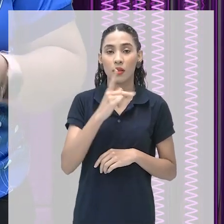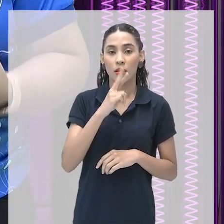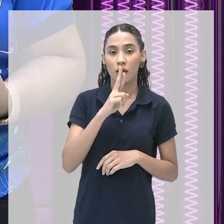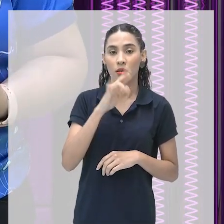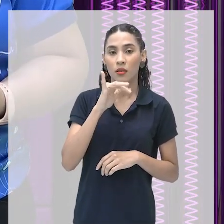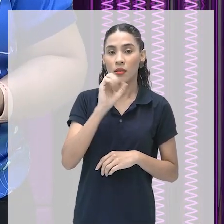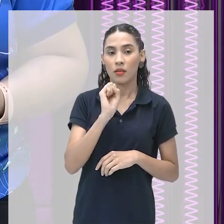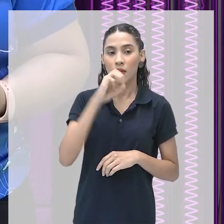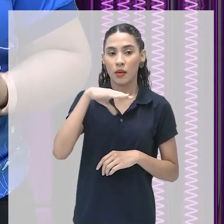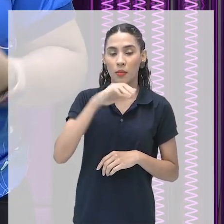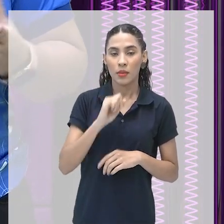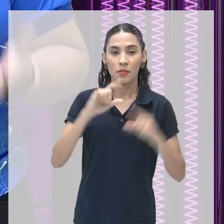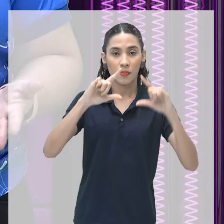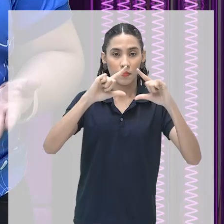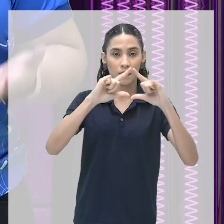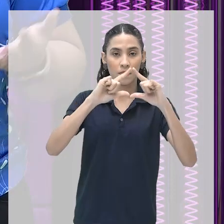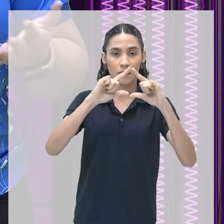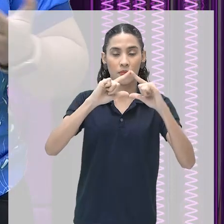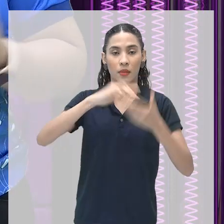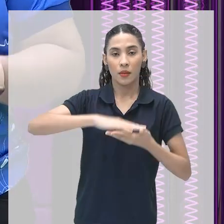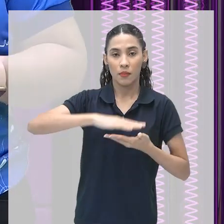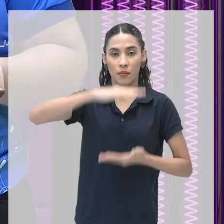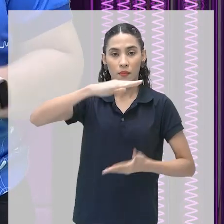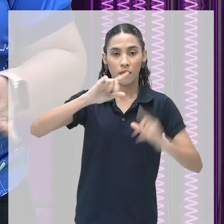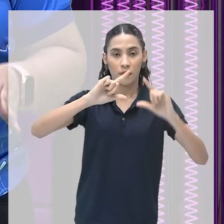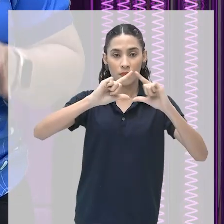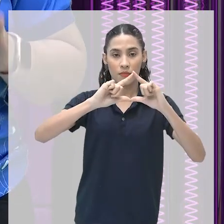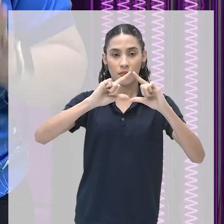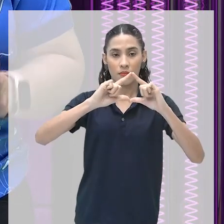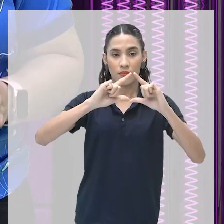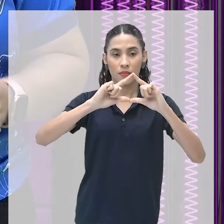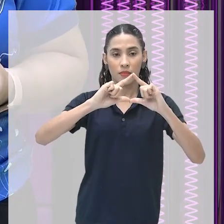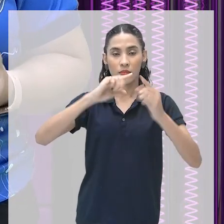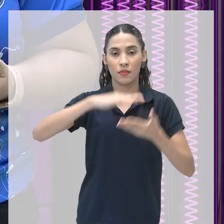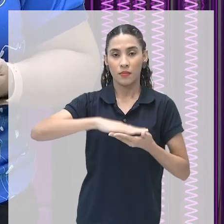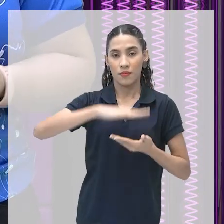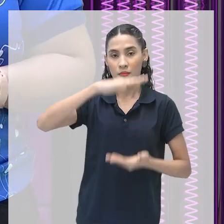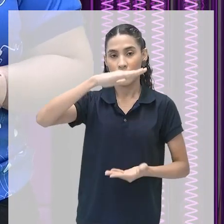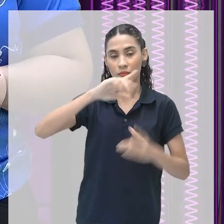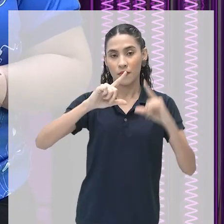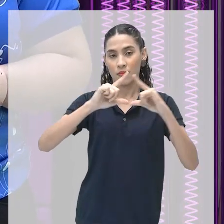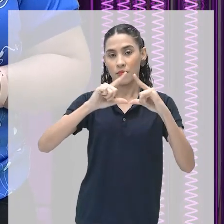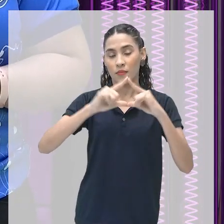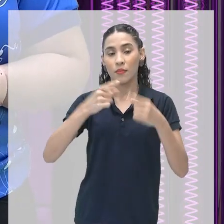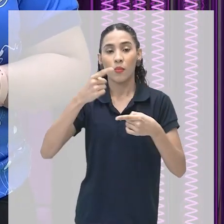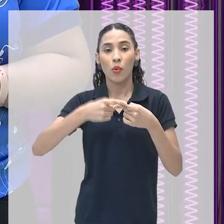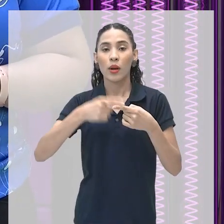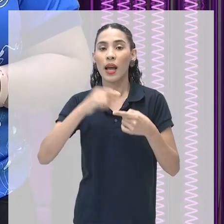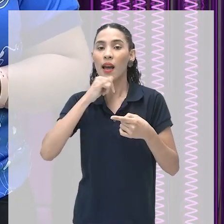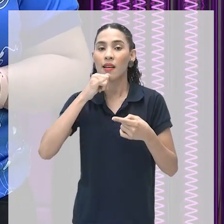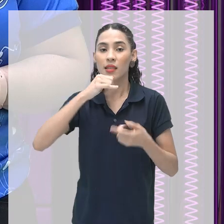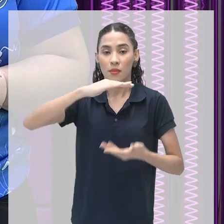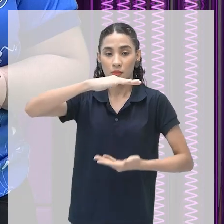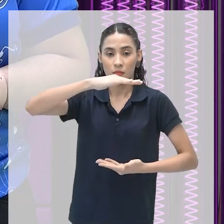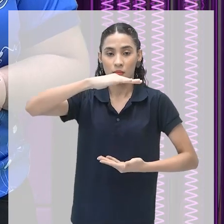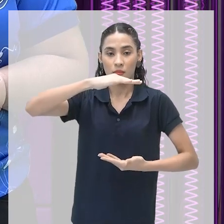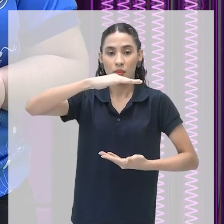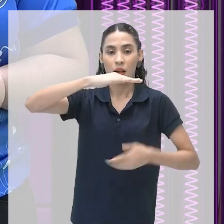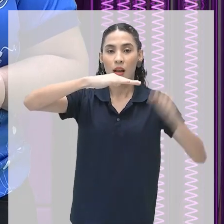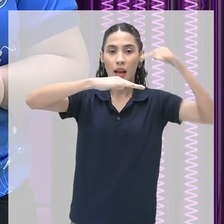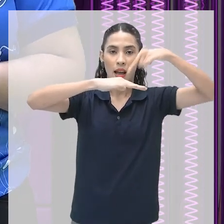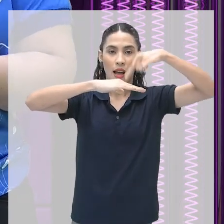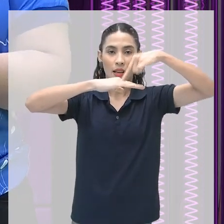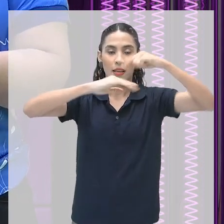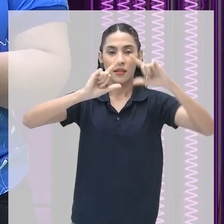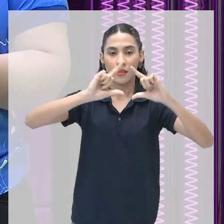prisma triangular. Por que que ele é triangular? Simples, porque a base dele é um triângulo. Veja aqui